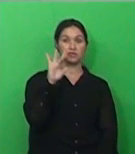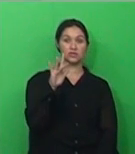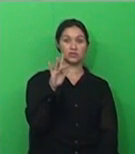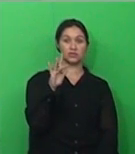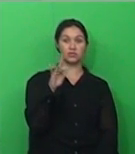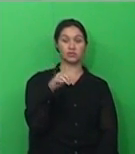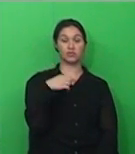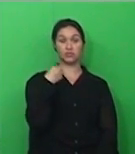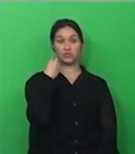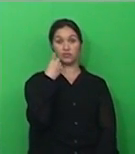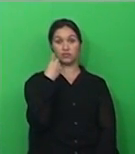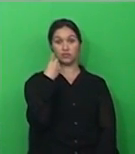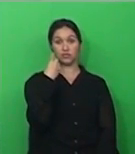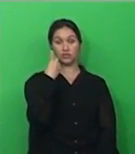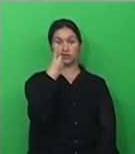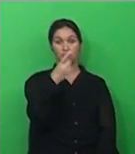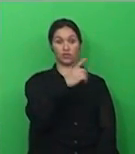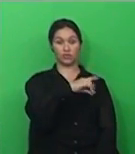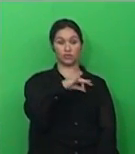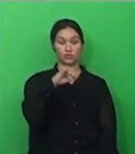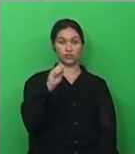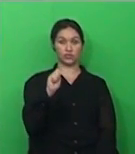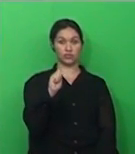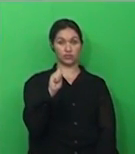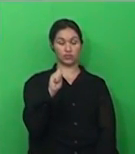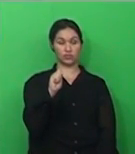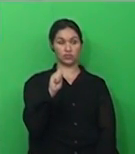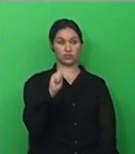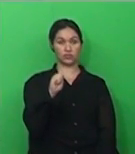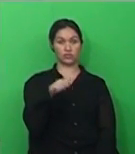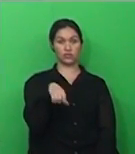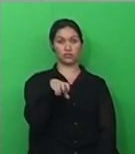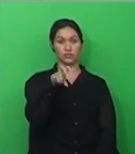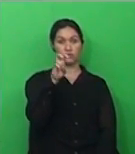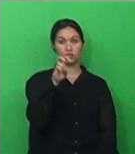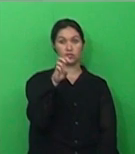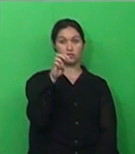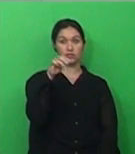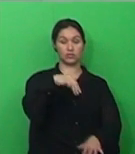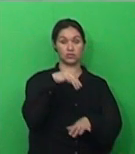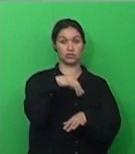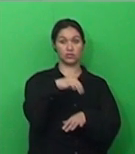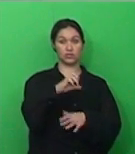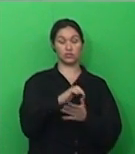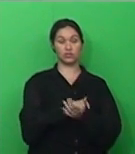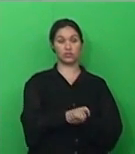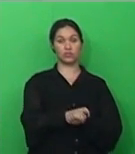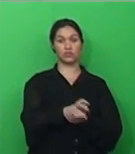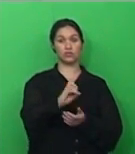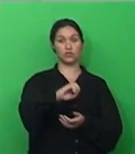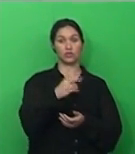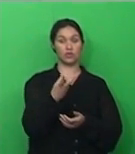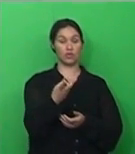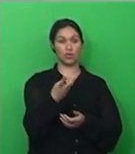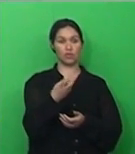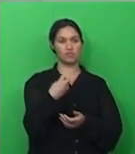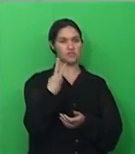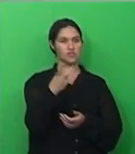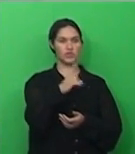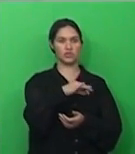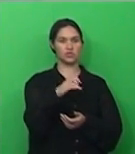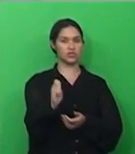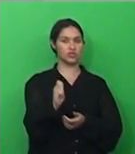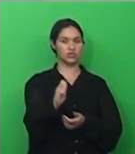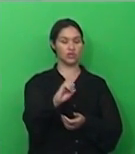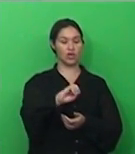semana, é 5 minutos proporcional, ou o dobro por conta do final de semana, não sei. Ocorre que